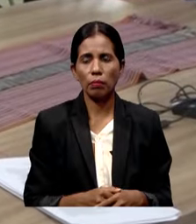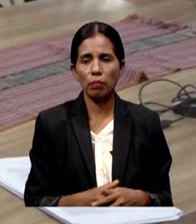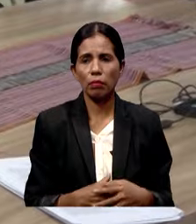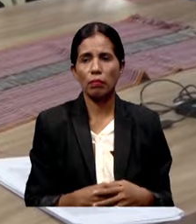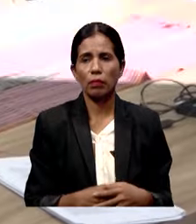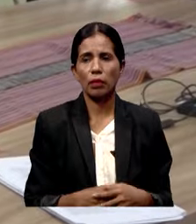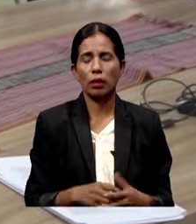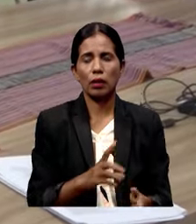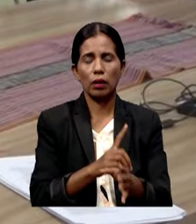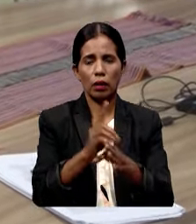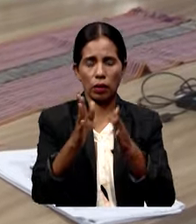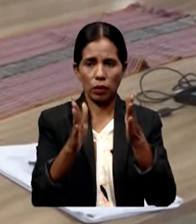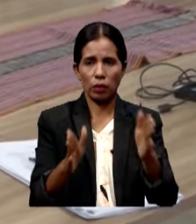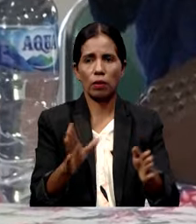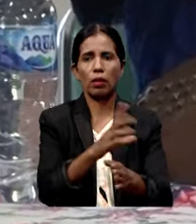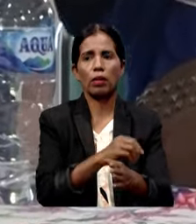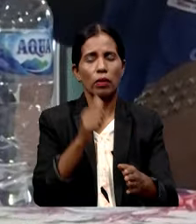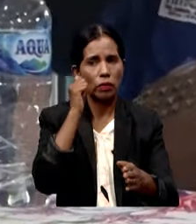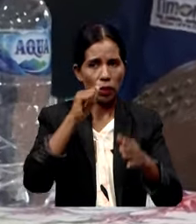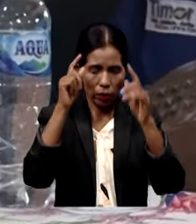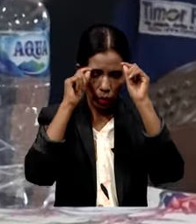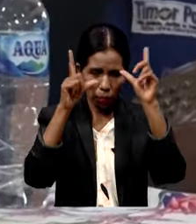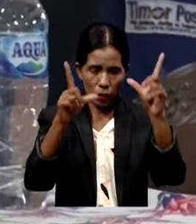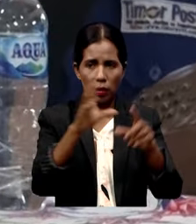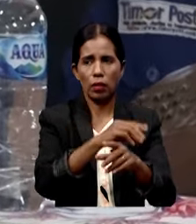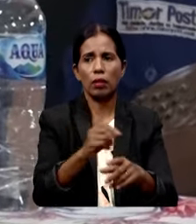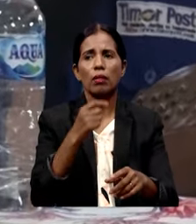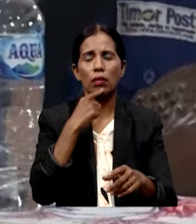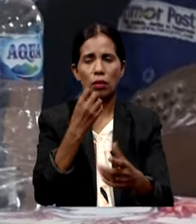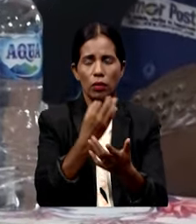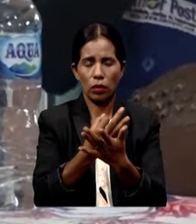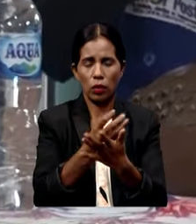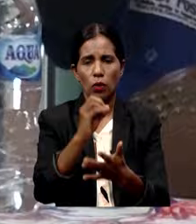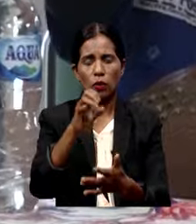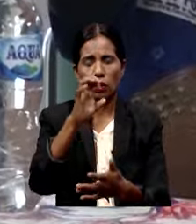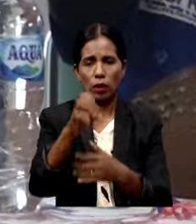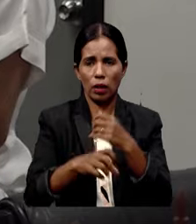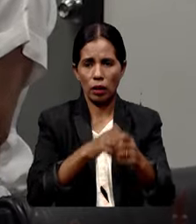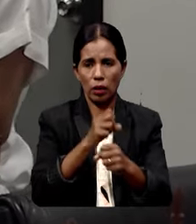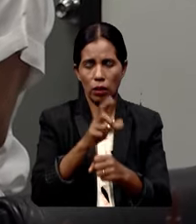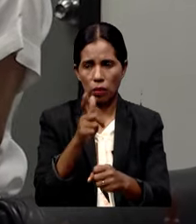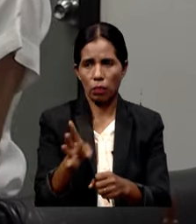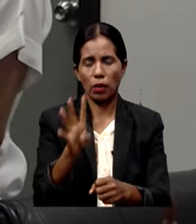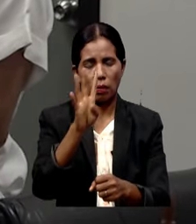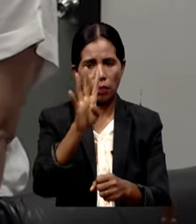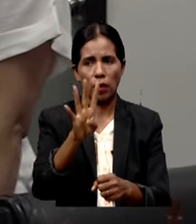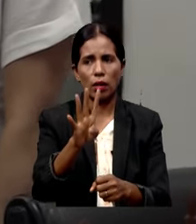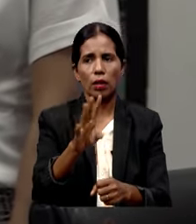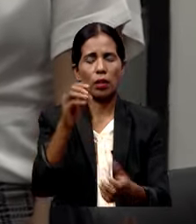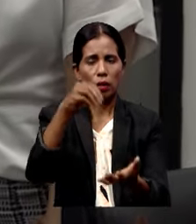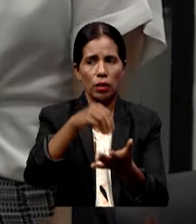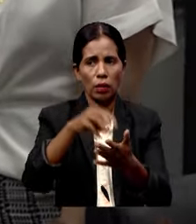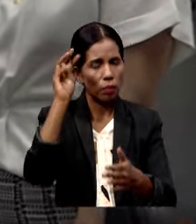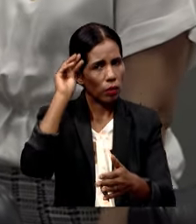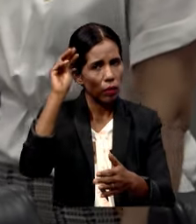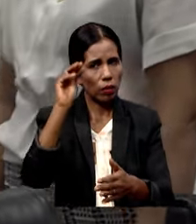Diretora Executiva Fórum Comunicação Feto Timor-Lorçai questiona o Orçamento Geral Estado Tina Rio Rua, no Recinhato, na Bialoca, para o